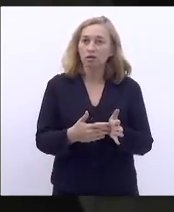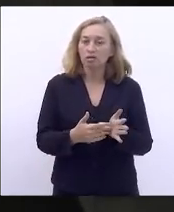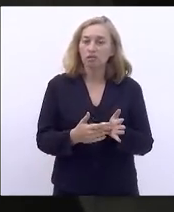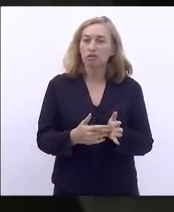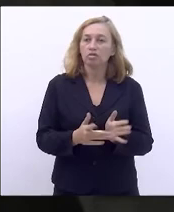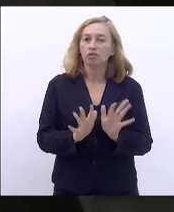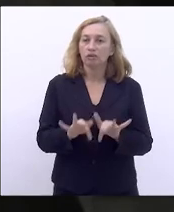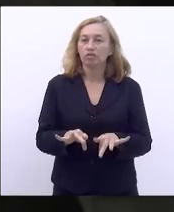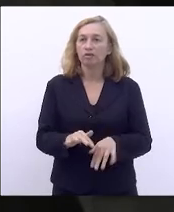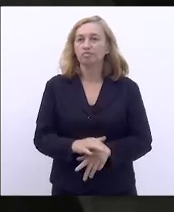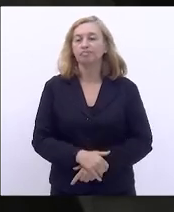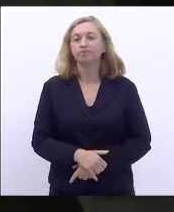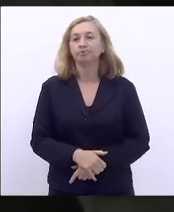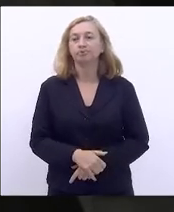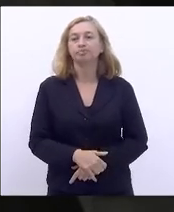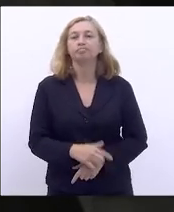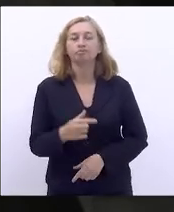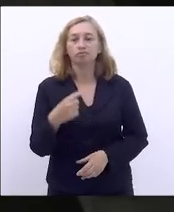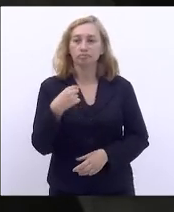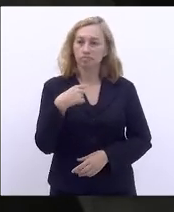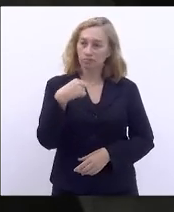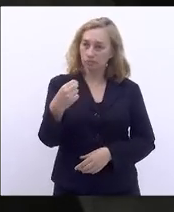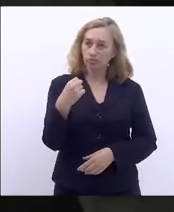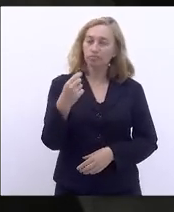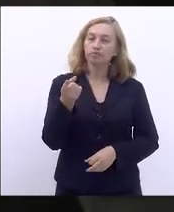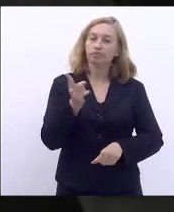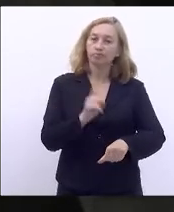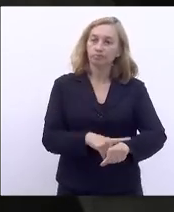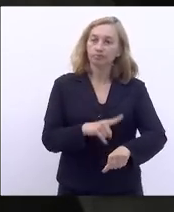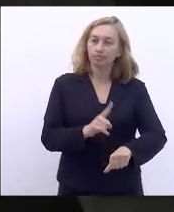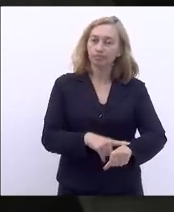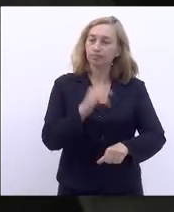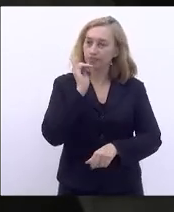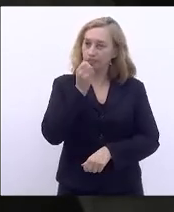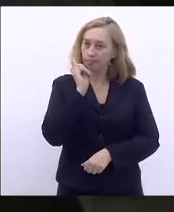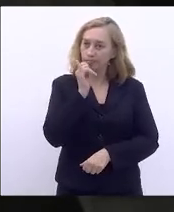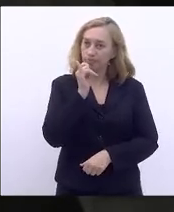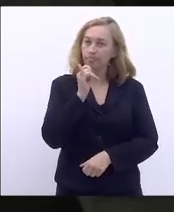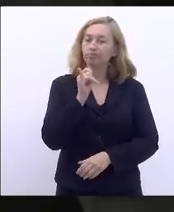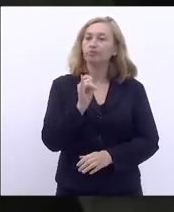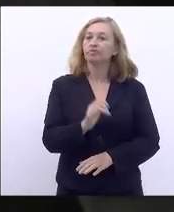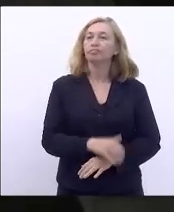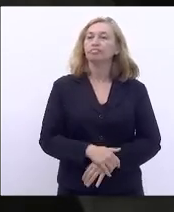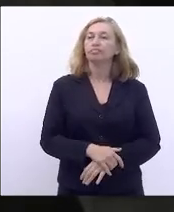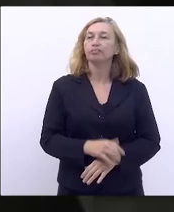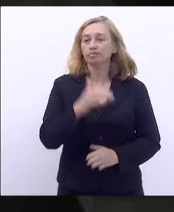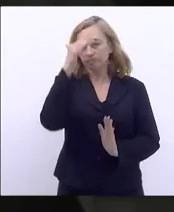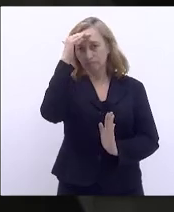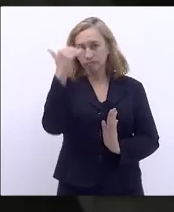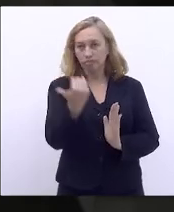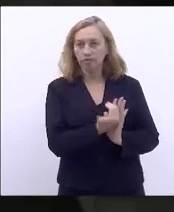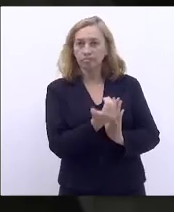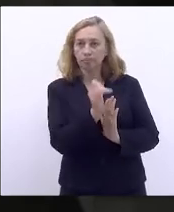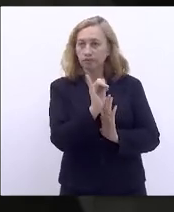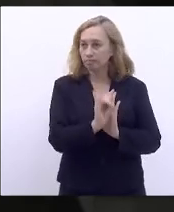até o seu termo. Eu fui sorteado, naquela ocasião, como relator do processo e cumpri uma